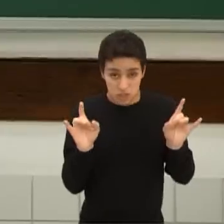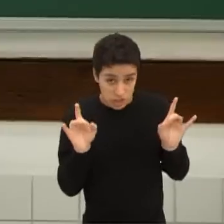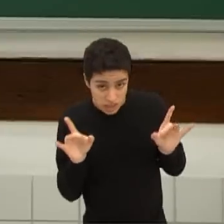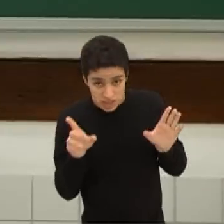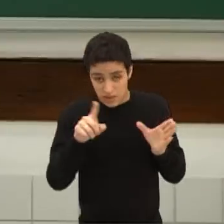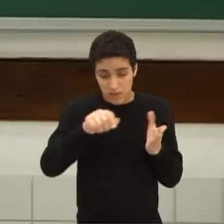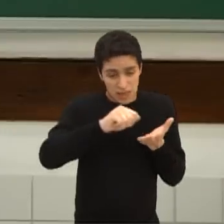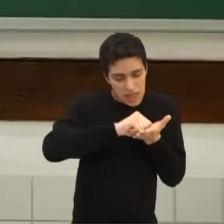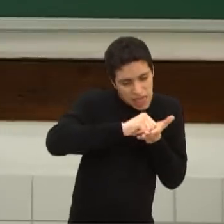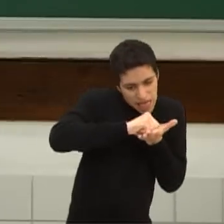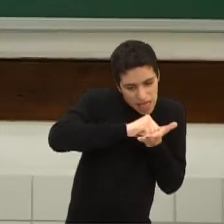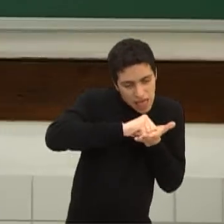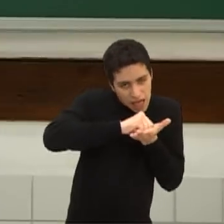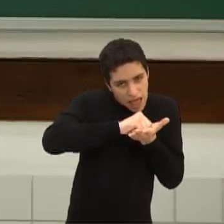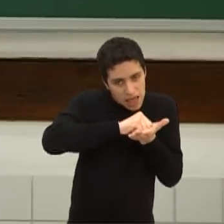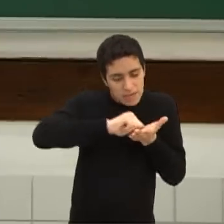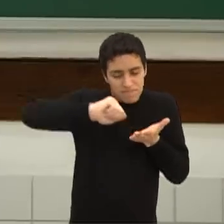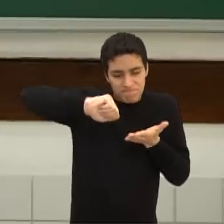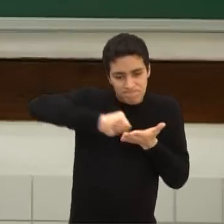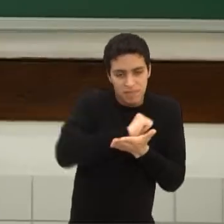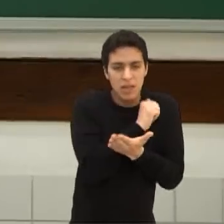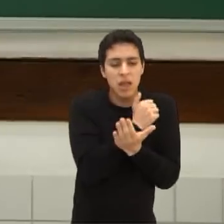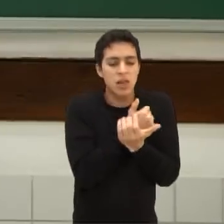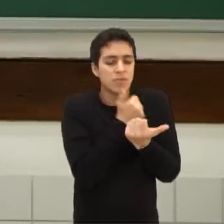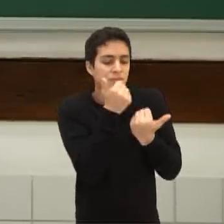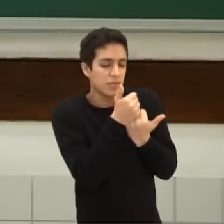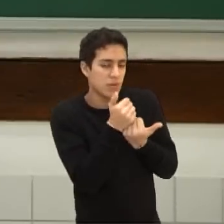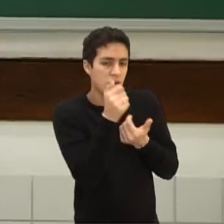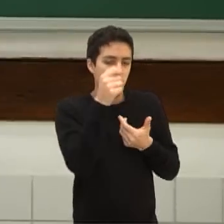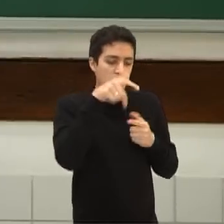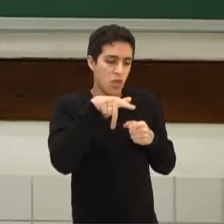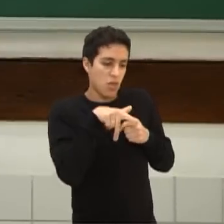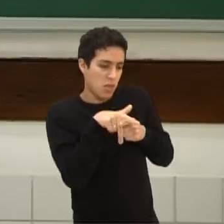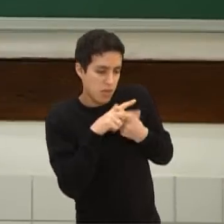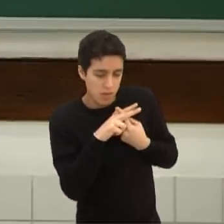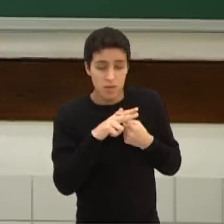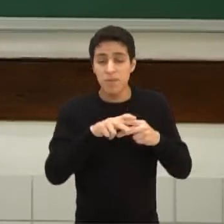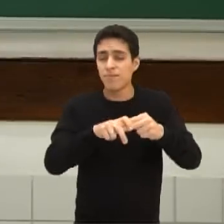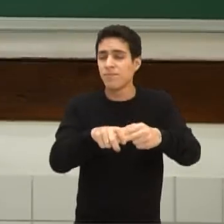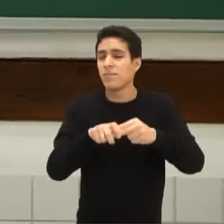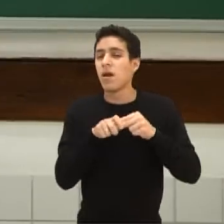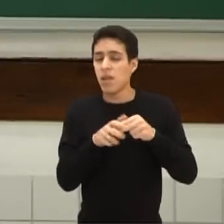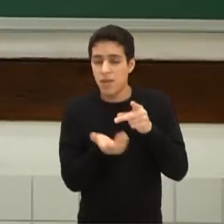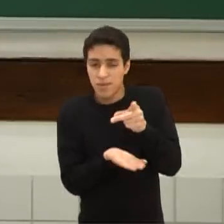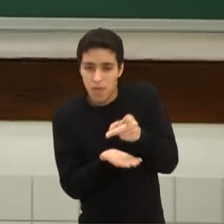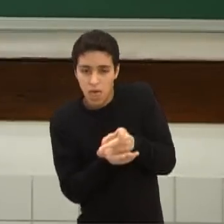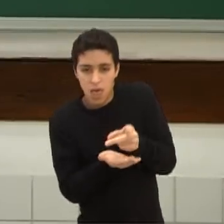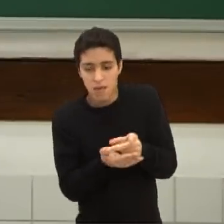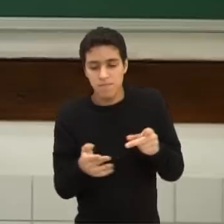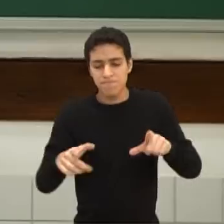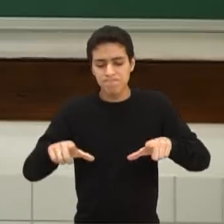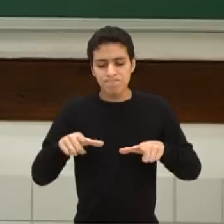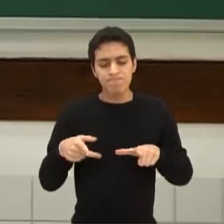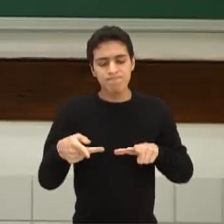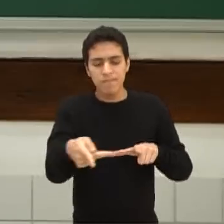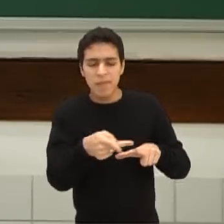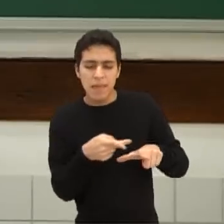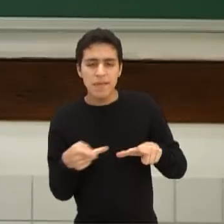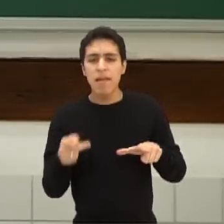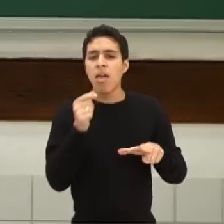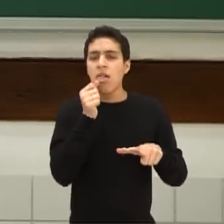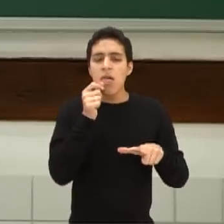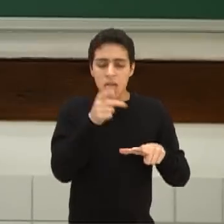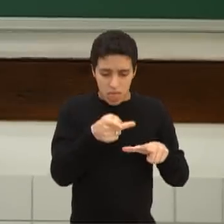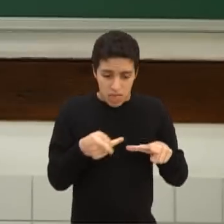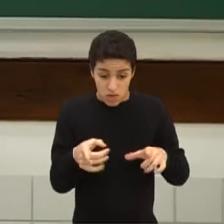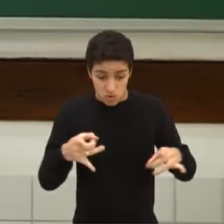você apagar ali e consertar. Por isso que quando vocês forem fazer a planificação, façam a lápis. Depois que